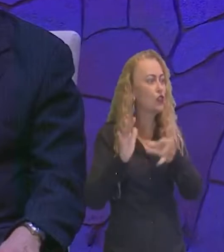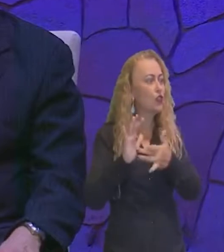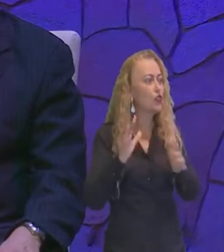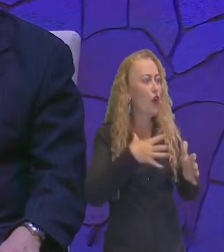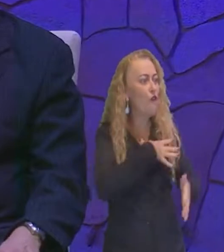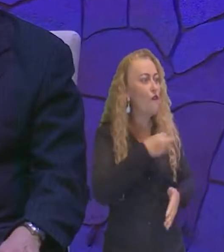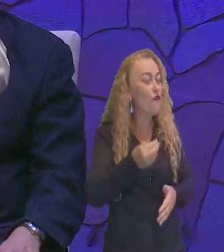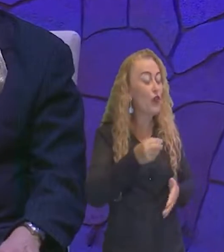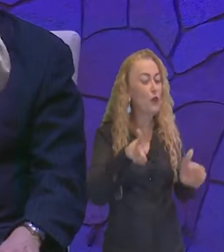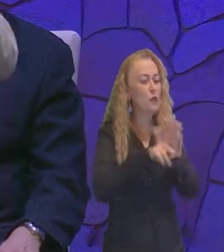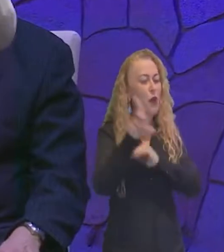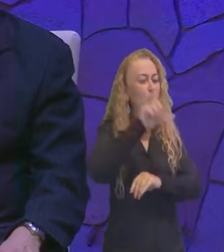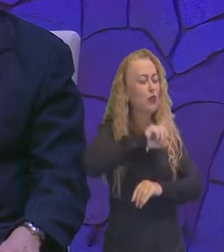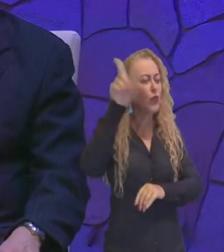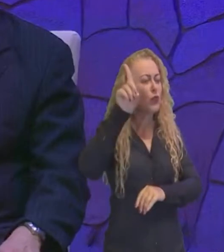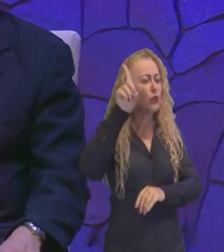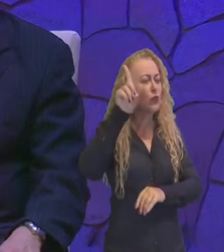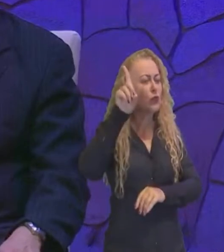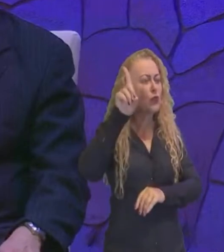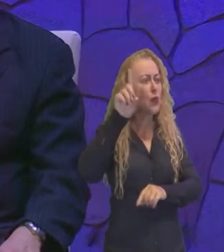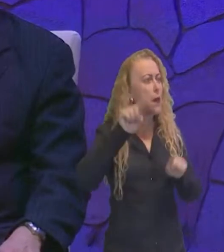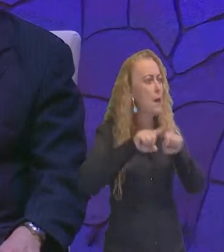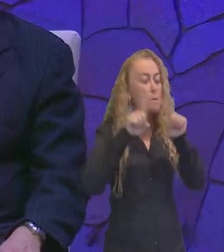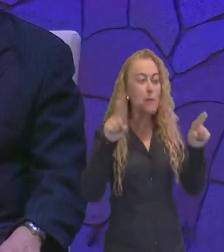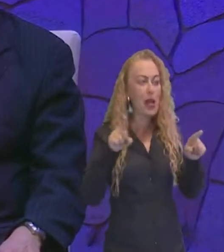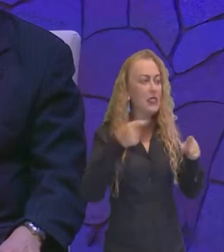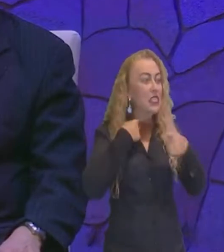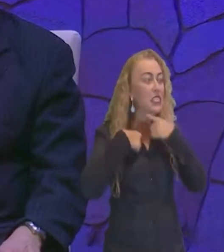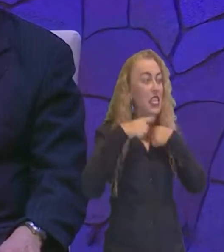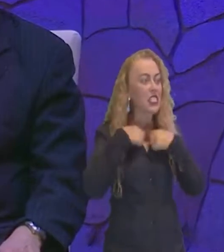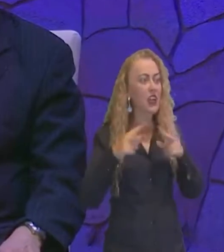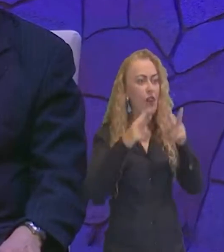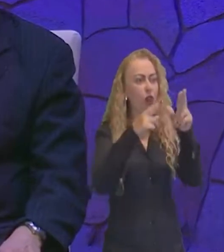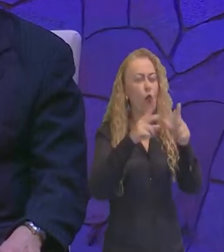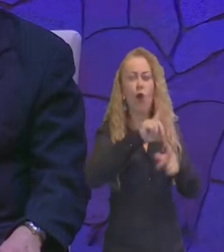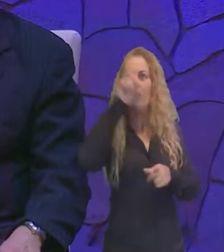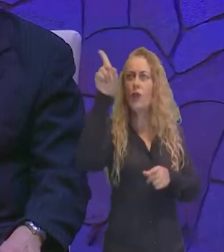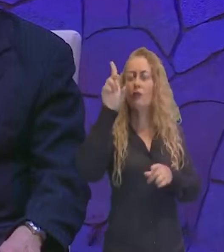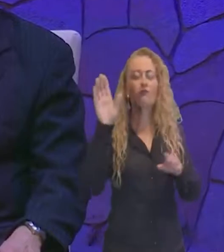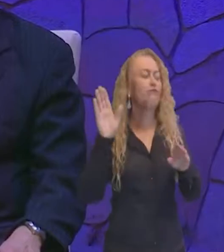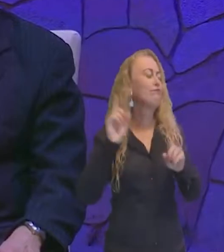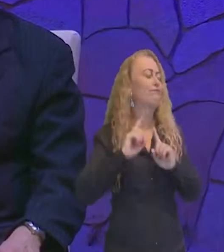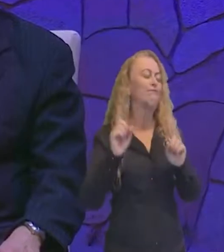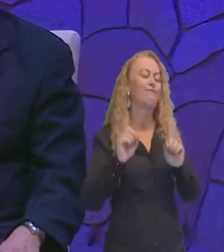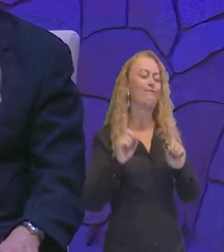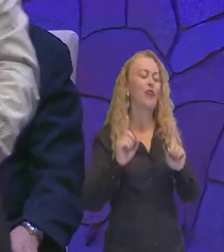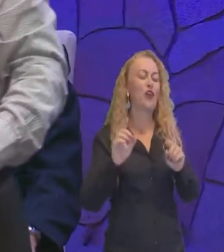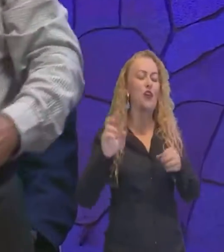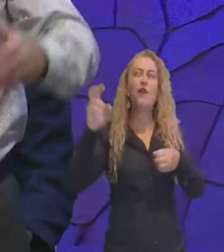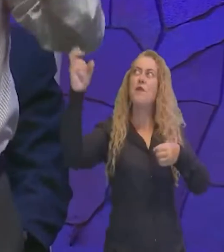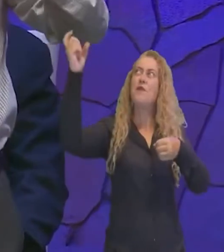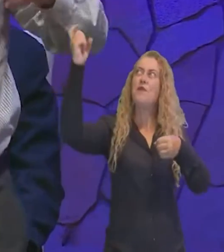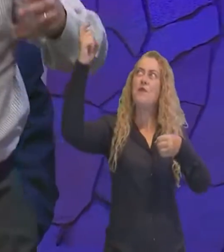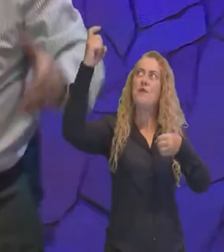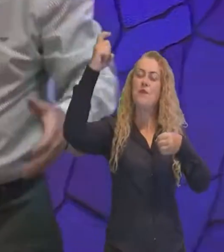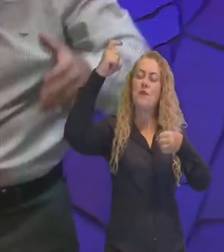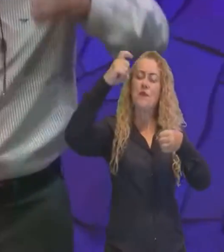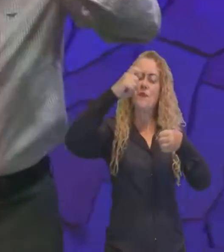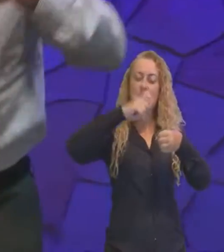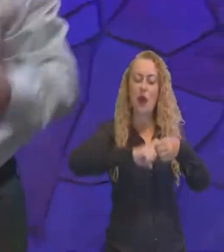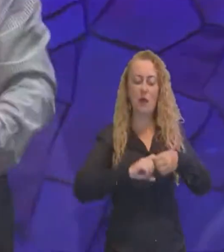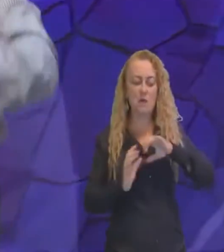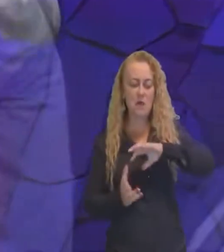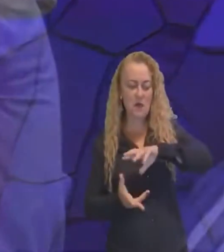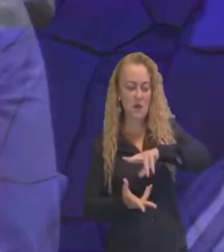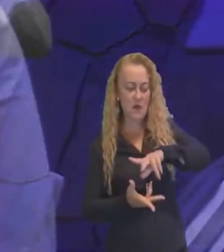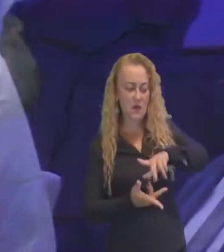de Deus, mas ele não teve por usurpação ser igual a Deus. Ele se humilhou a si mesmo, ele desceu, ele se fez homem, e